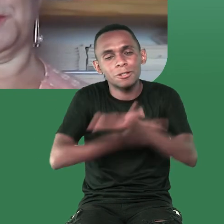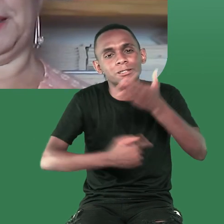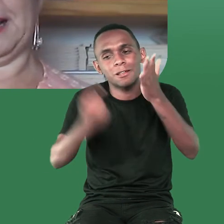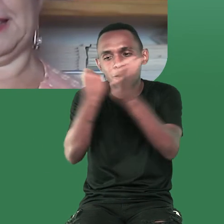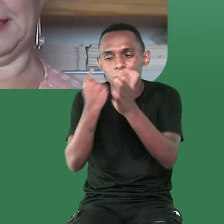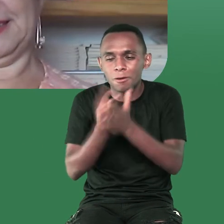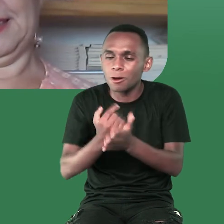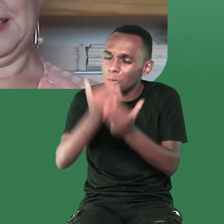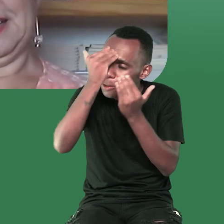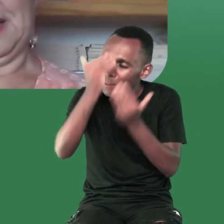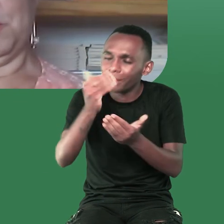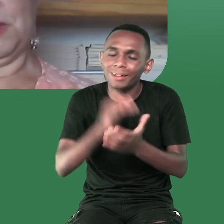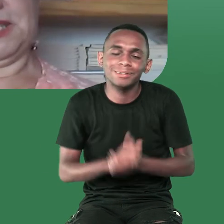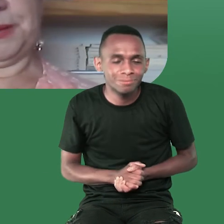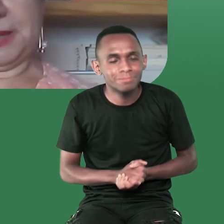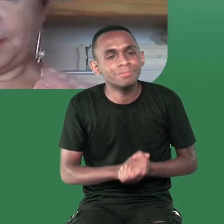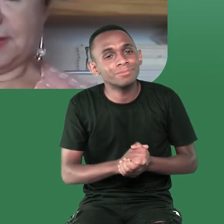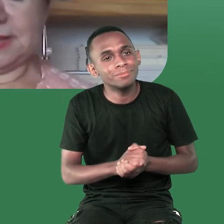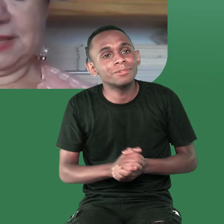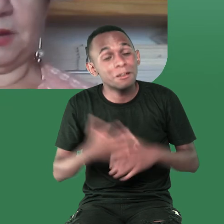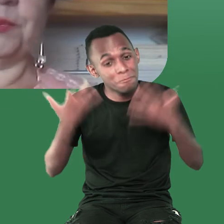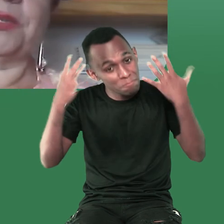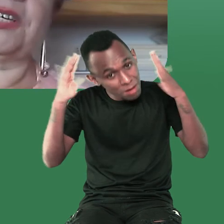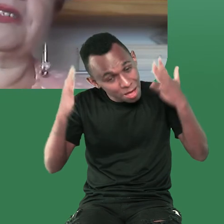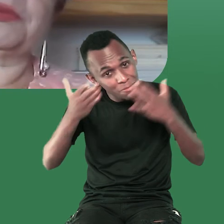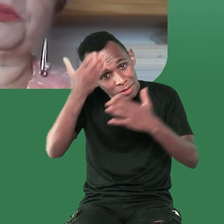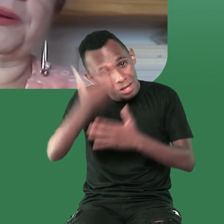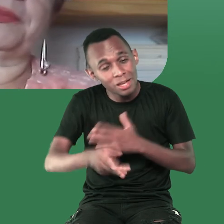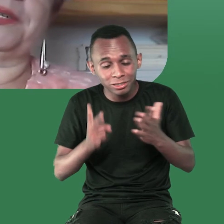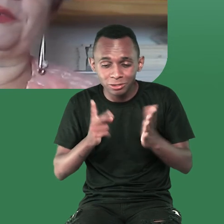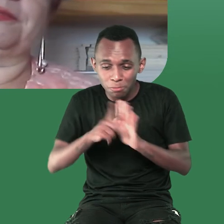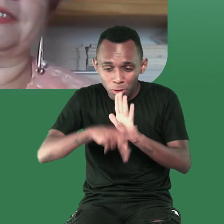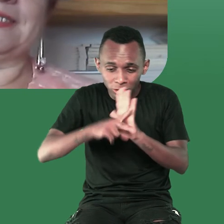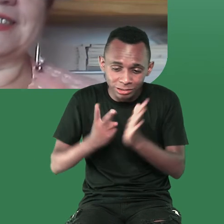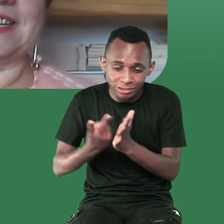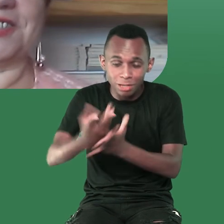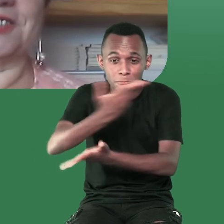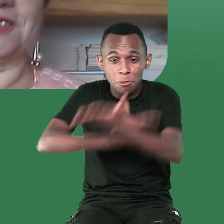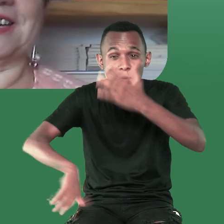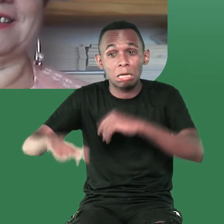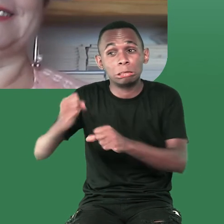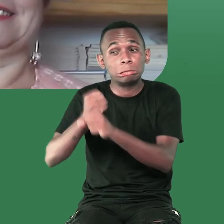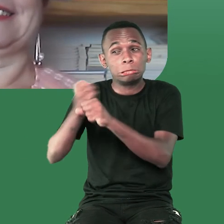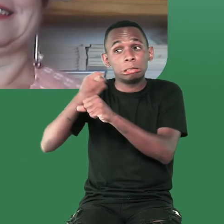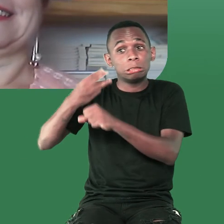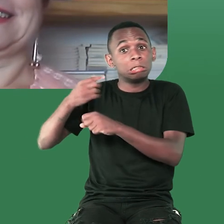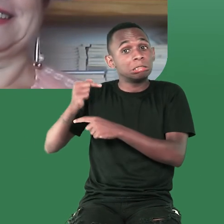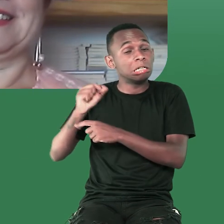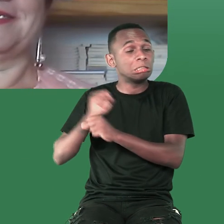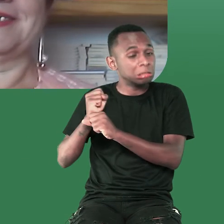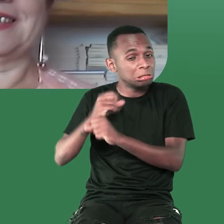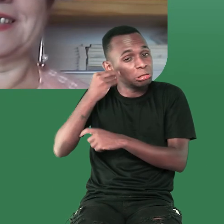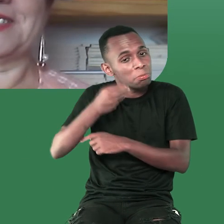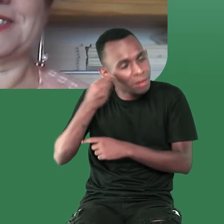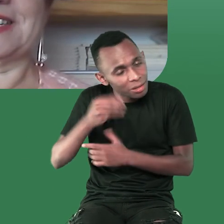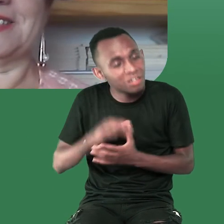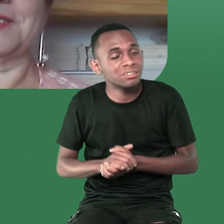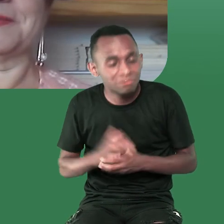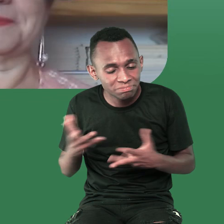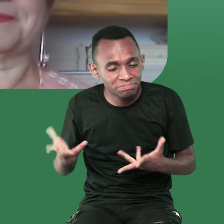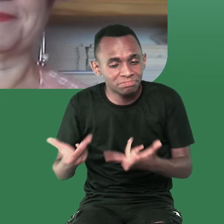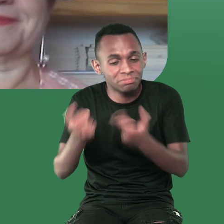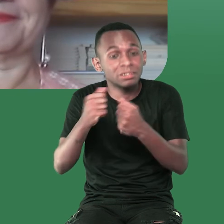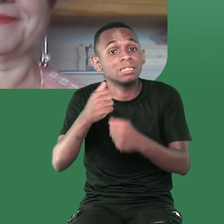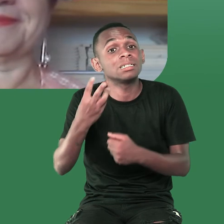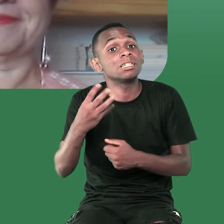perguntas. Muito obrigada a você e parabéns, né, ao projeto Sempre um Papo aí com 37 anos já, né? Que é um Isso, grande rumo aos